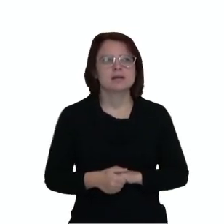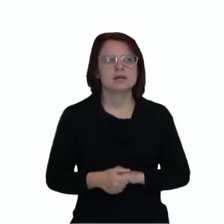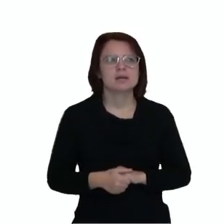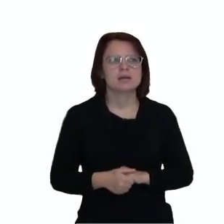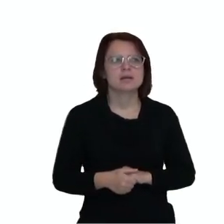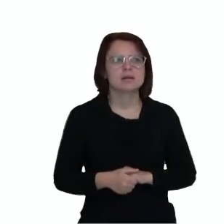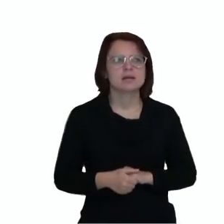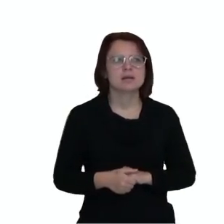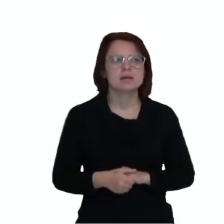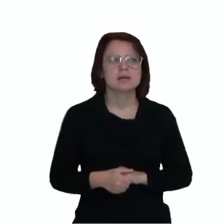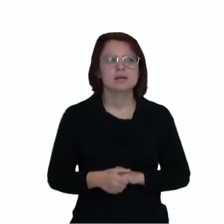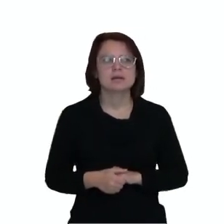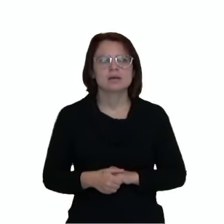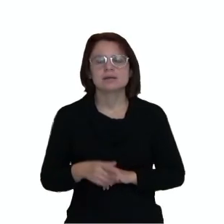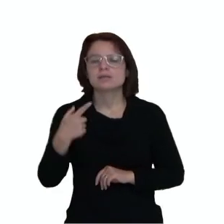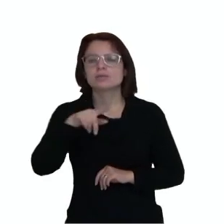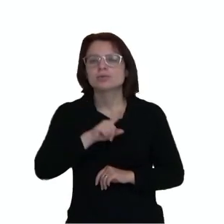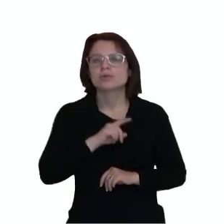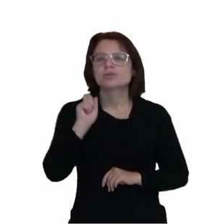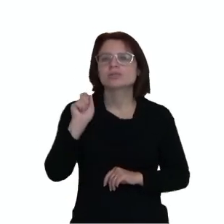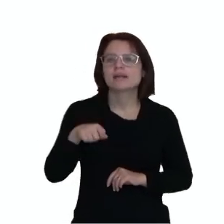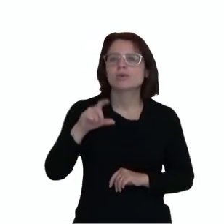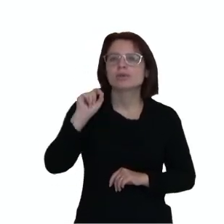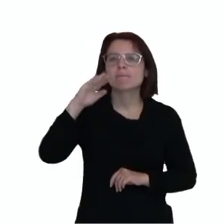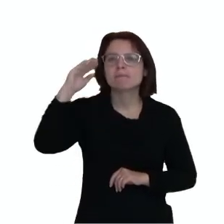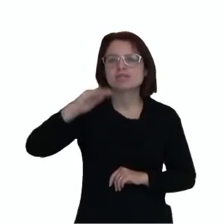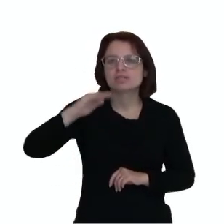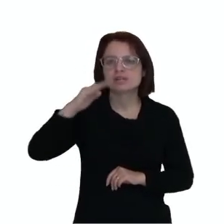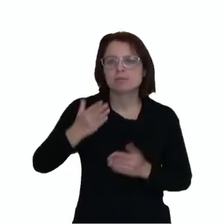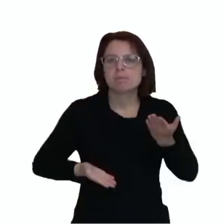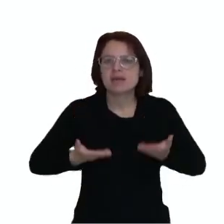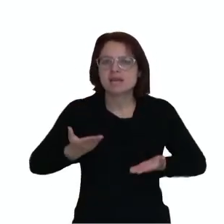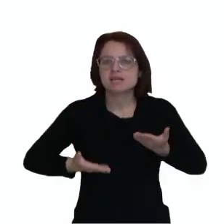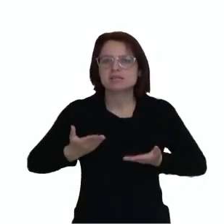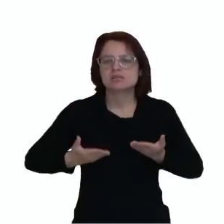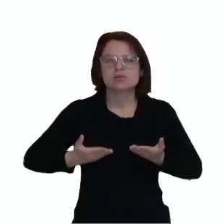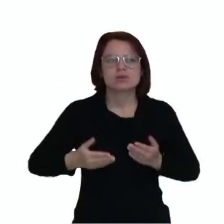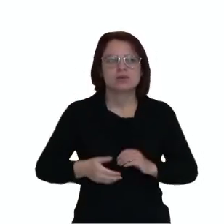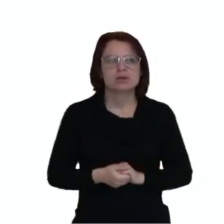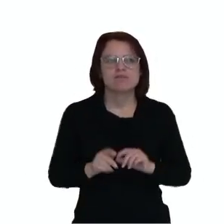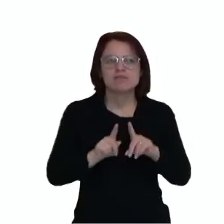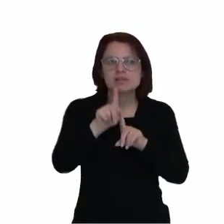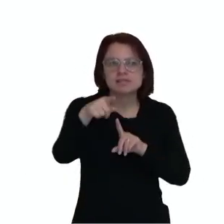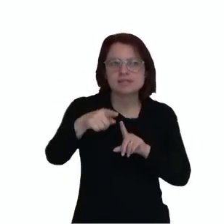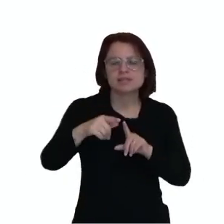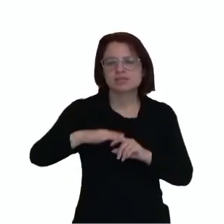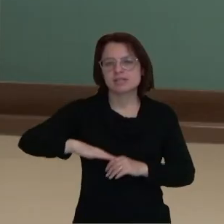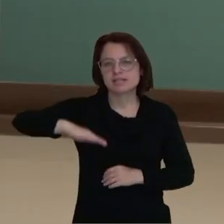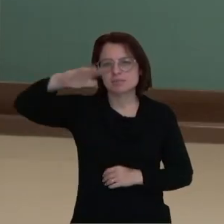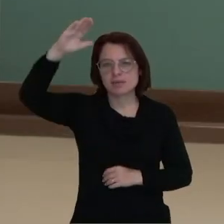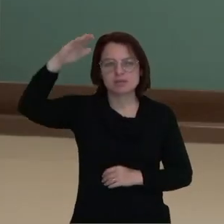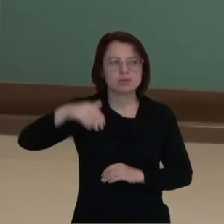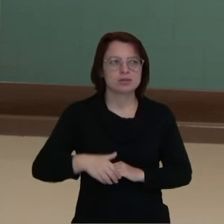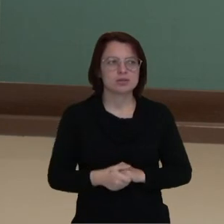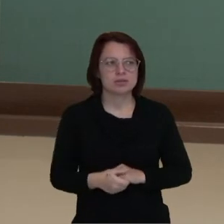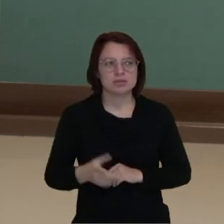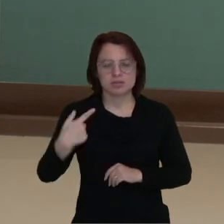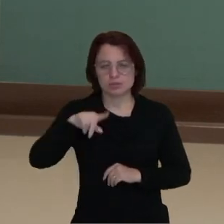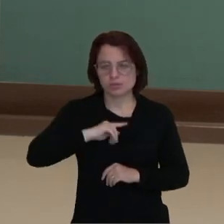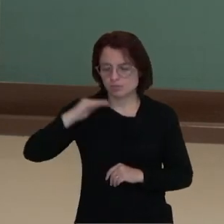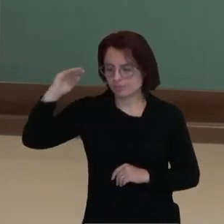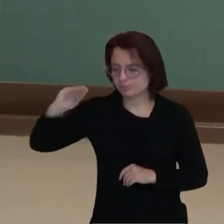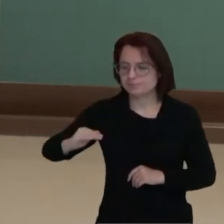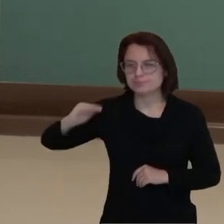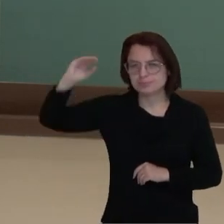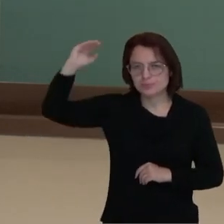com fenótipos mensuráveis, como altura, peso, velocidade do crescimento. Você sabia que a nossa altura,